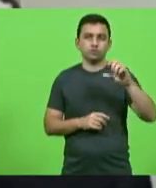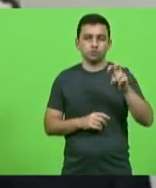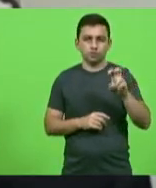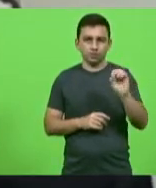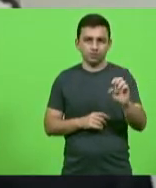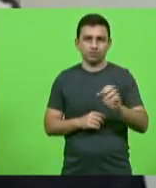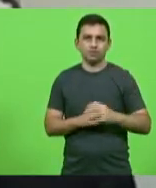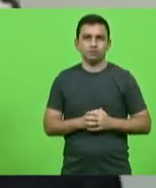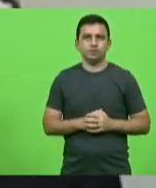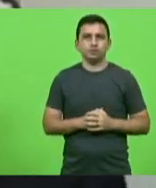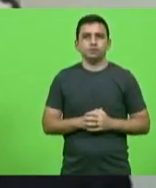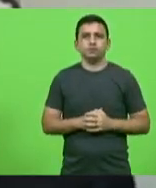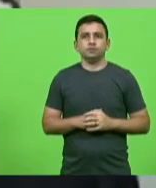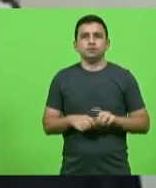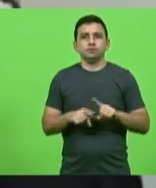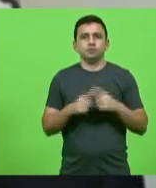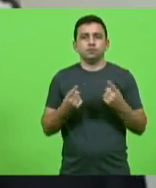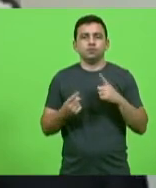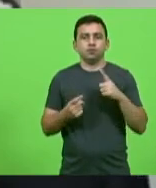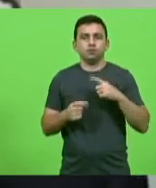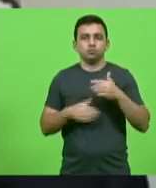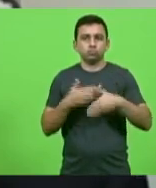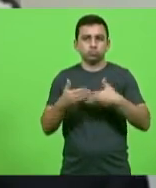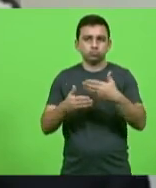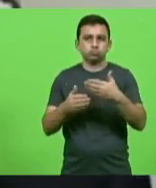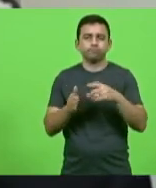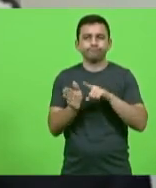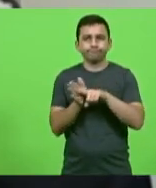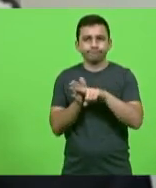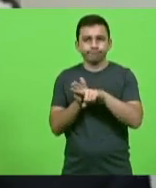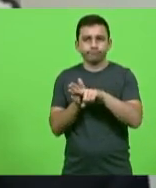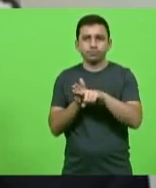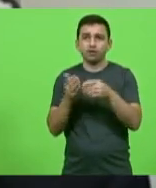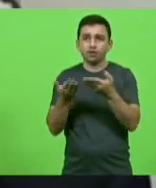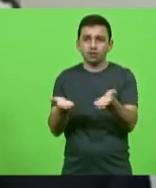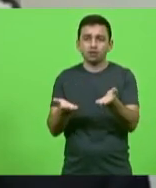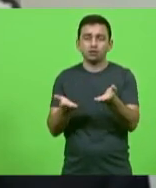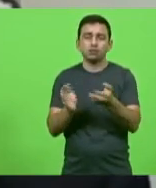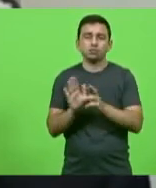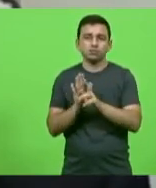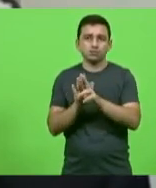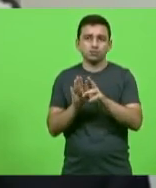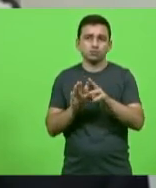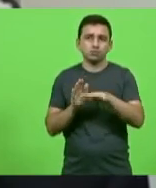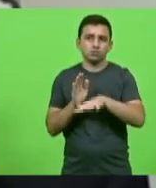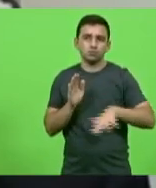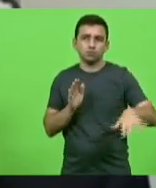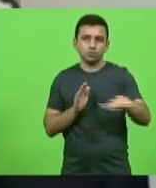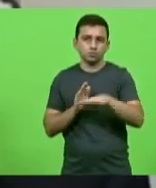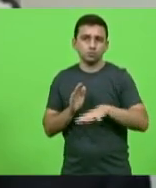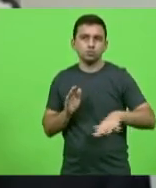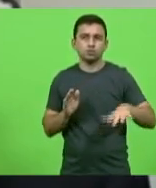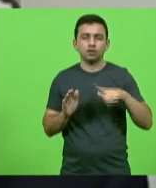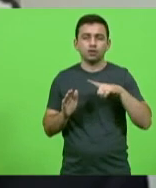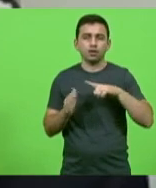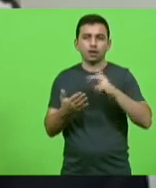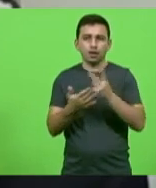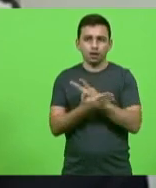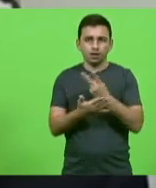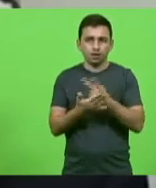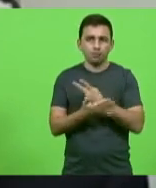momento processual o exame da envergadura da representação que narra as titulares as infrações